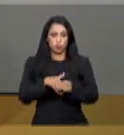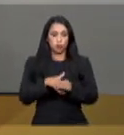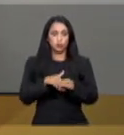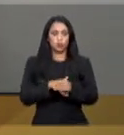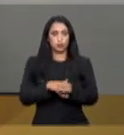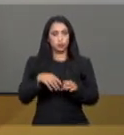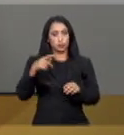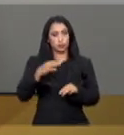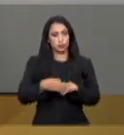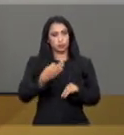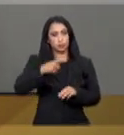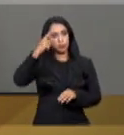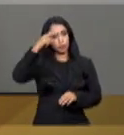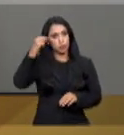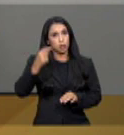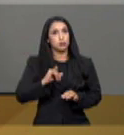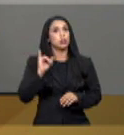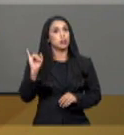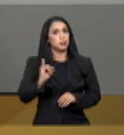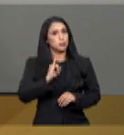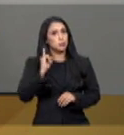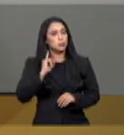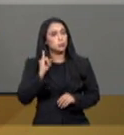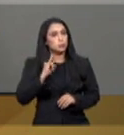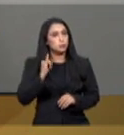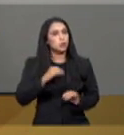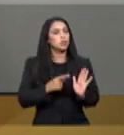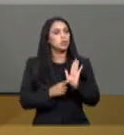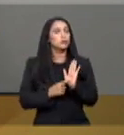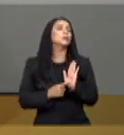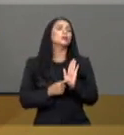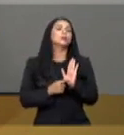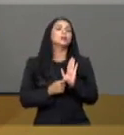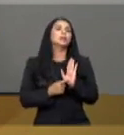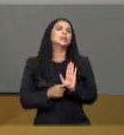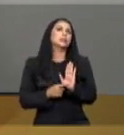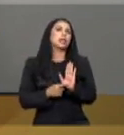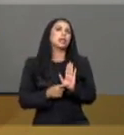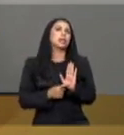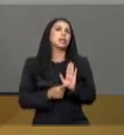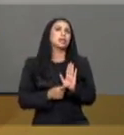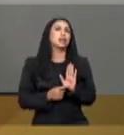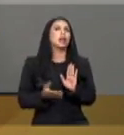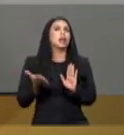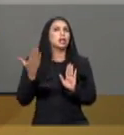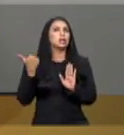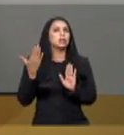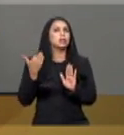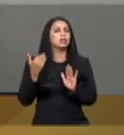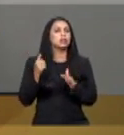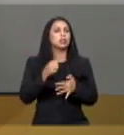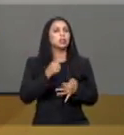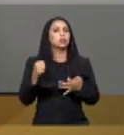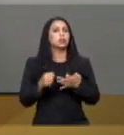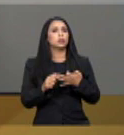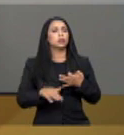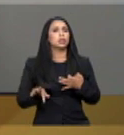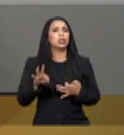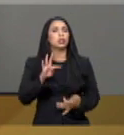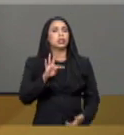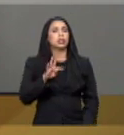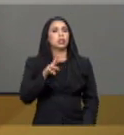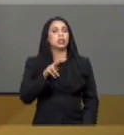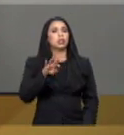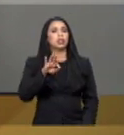Excelência, é importante ressaltar que é a antiga jurisprudência do TFR e, posteriormente,